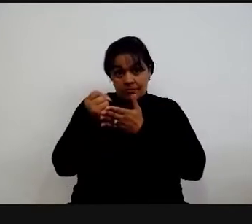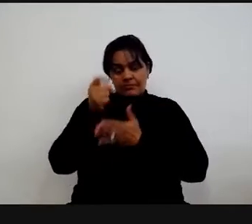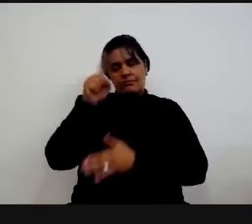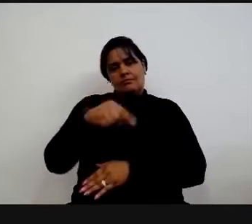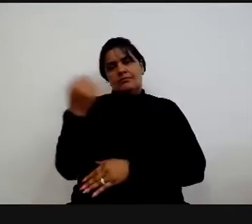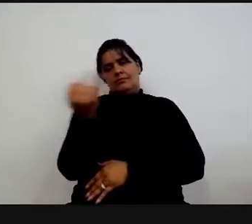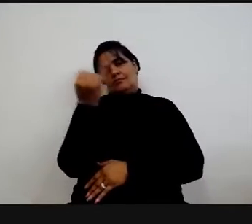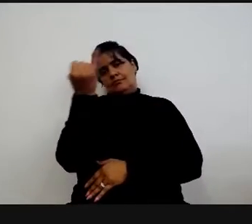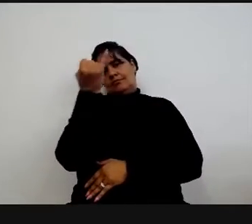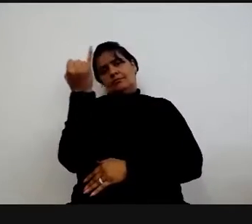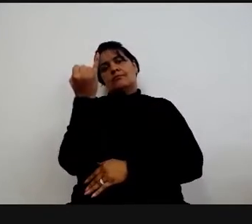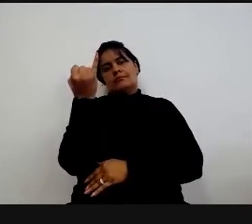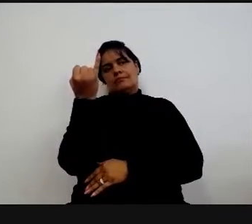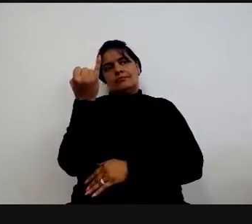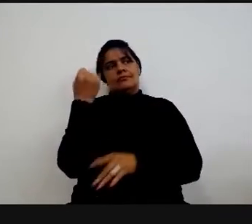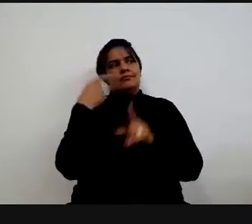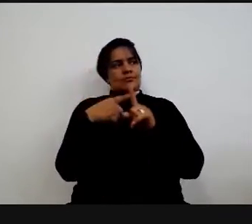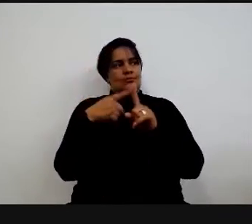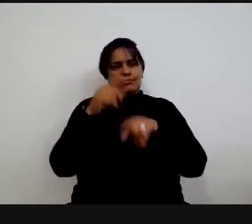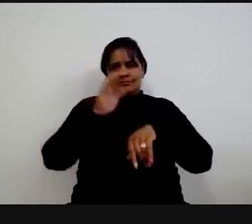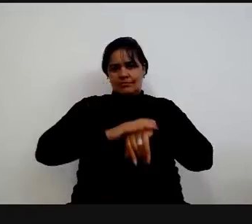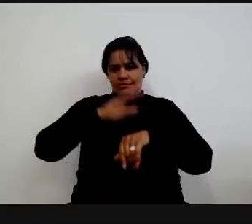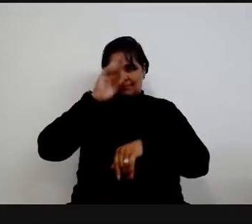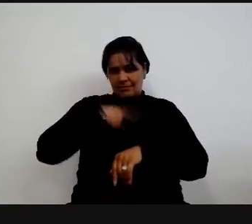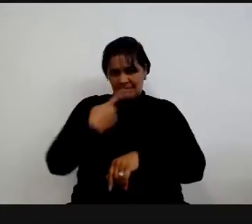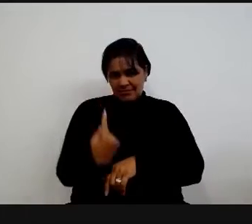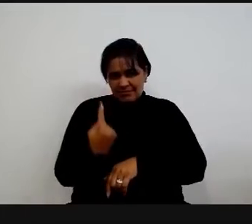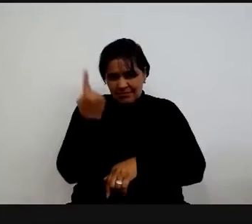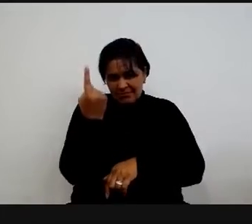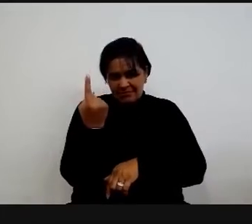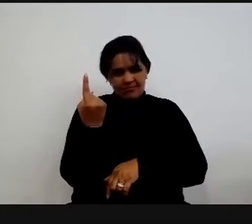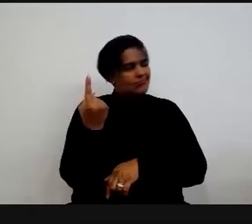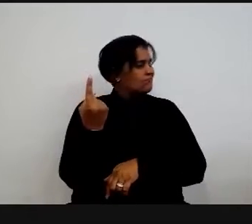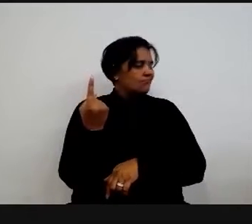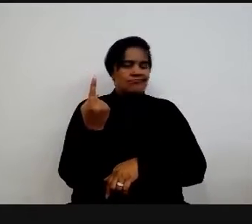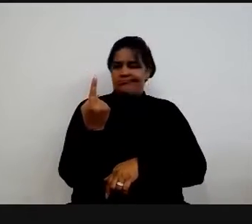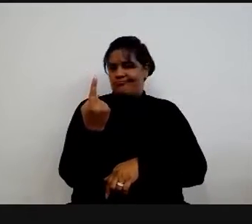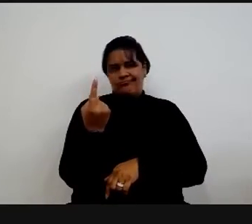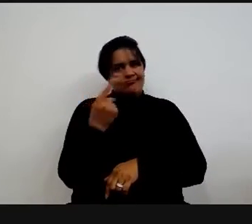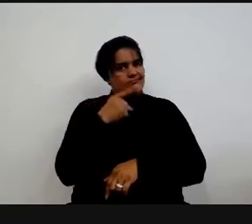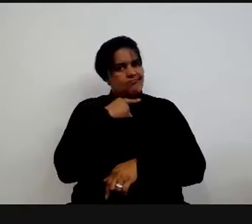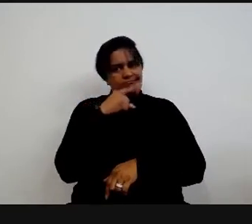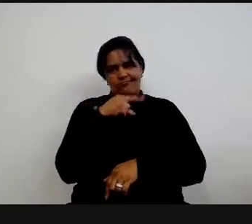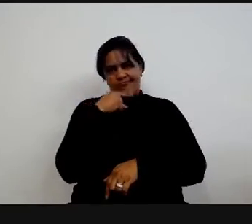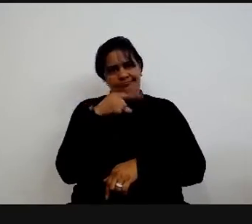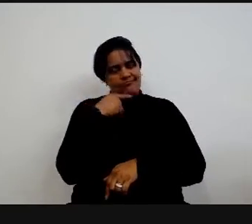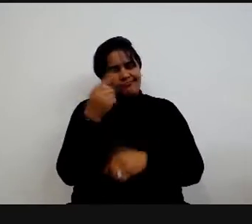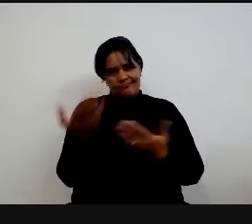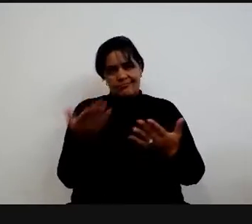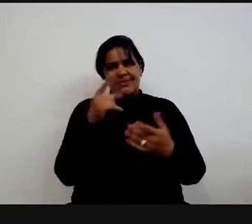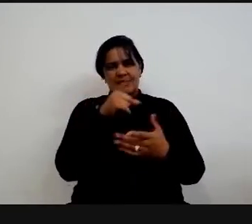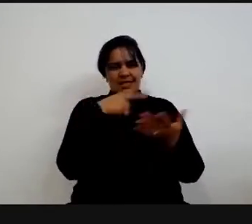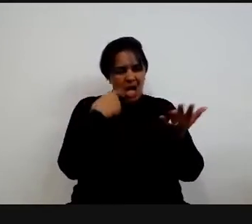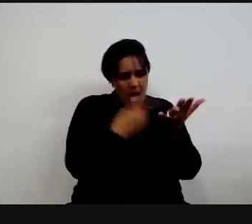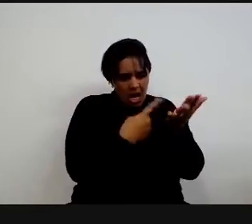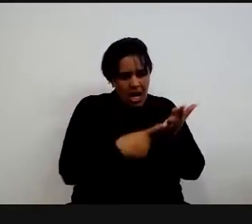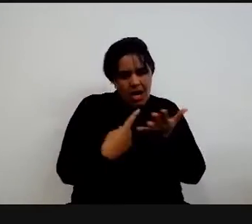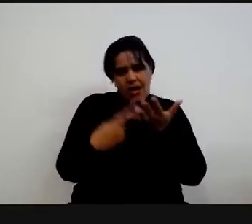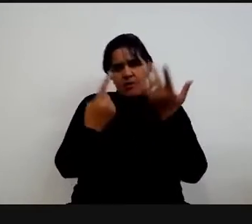é essencial, porque para agir sozinho não tem como, né? Então, esses acordos de cooperação que a gente faz,